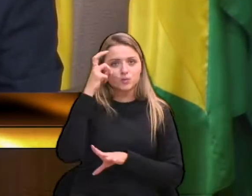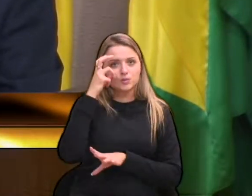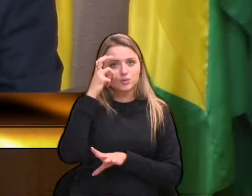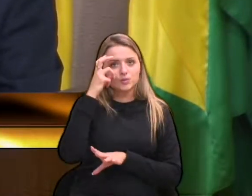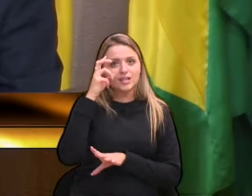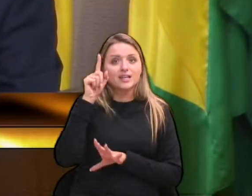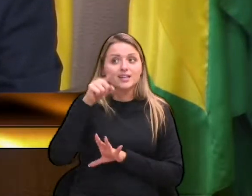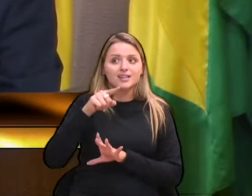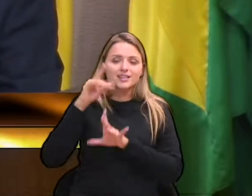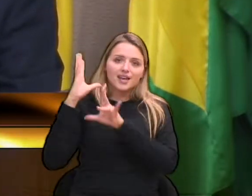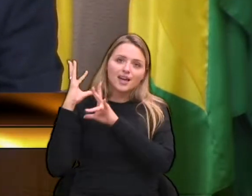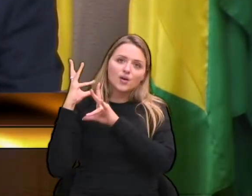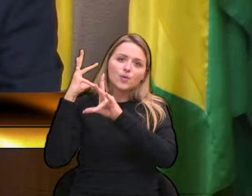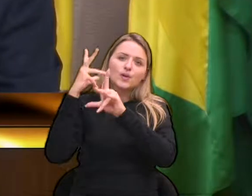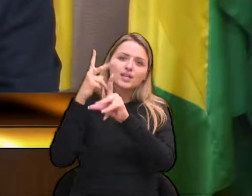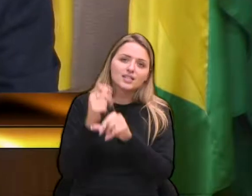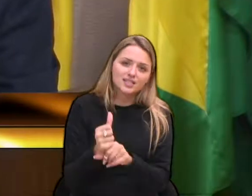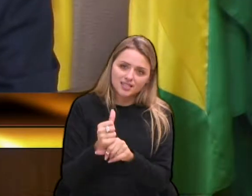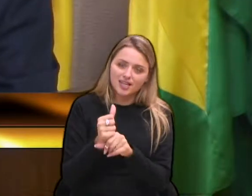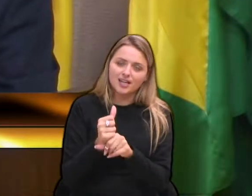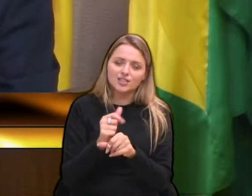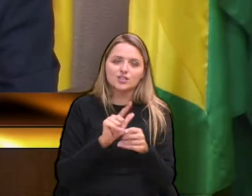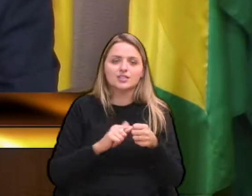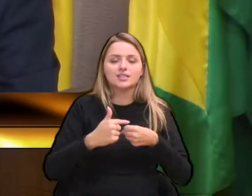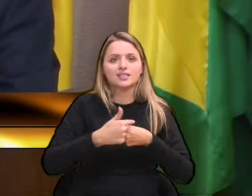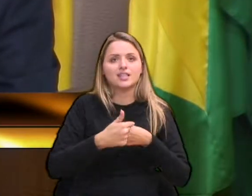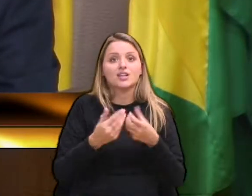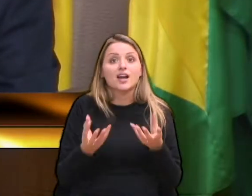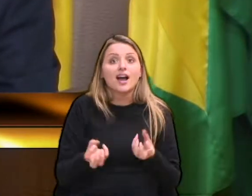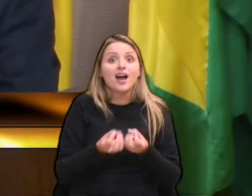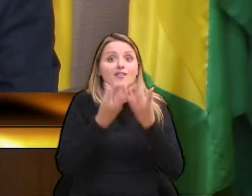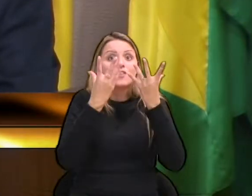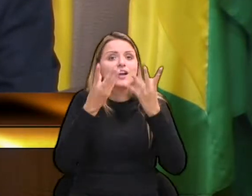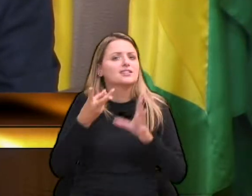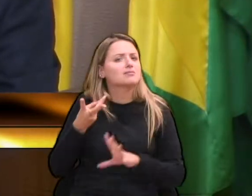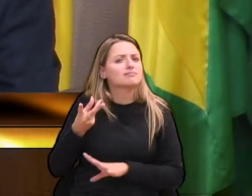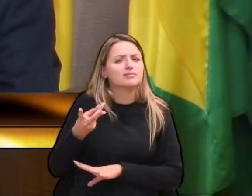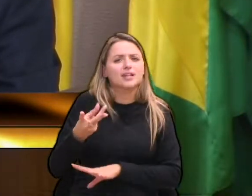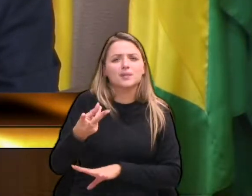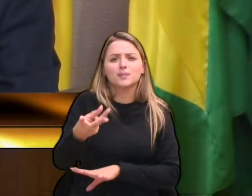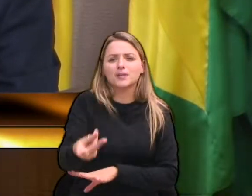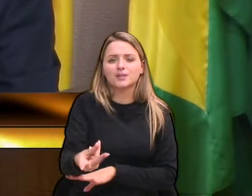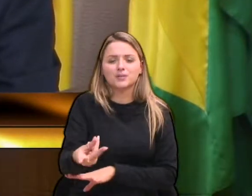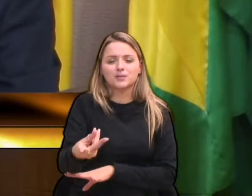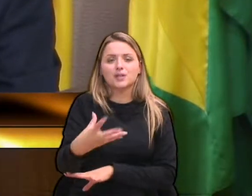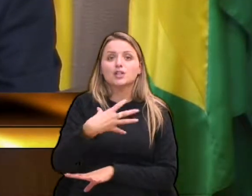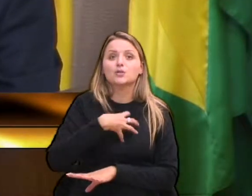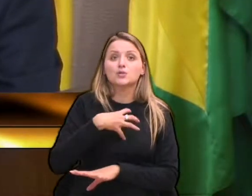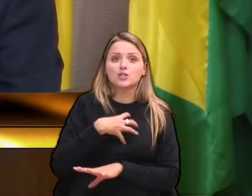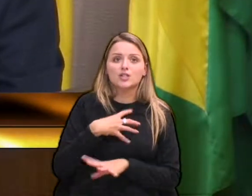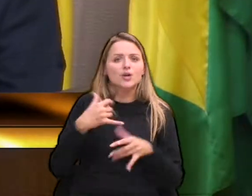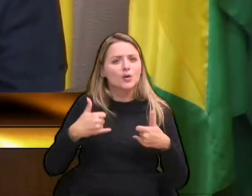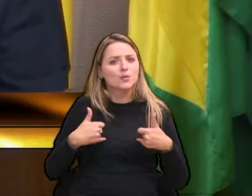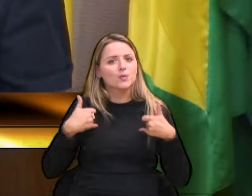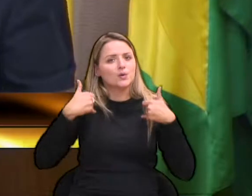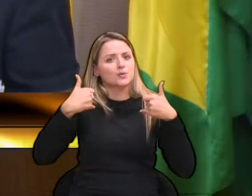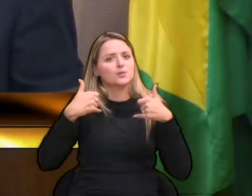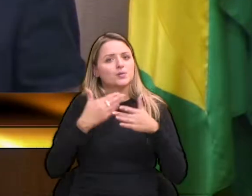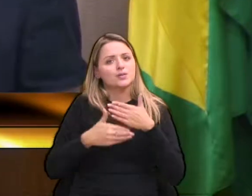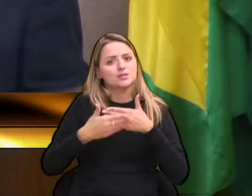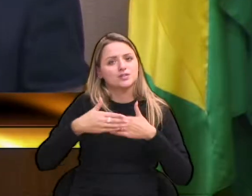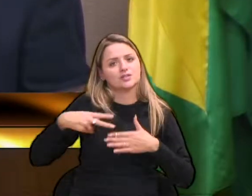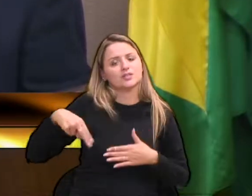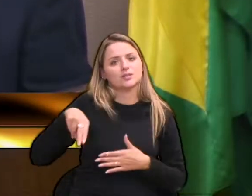saga de nossa terra. A festa está perpetuando na história de nossa gente, sendo o orgulho de todos nós.